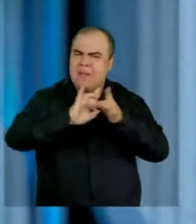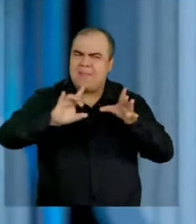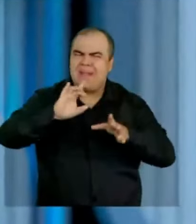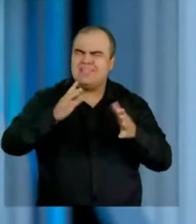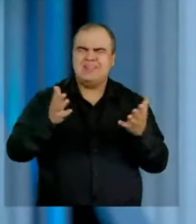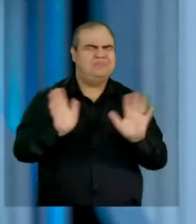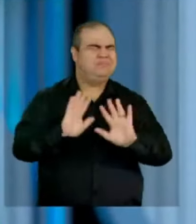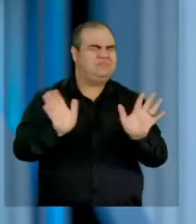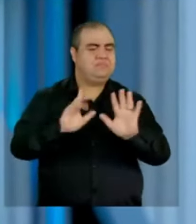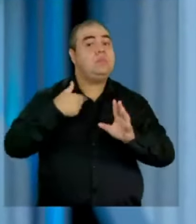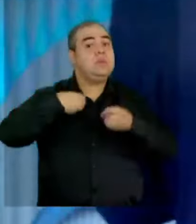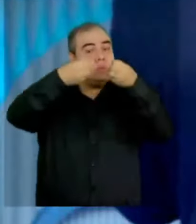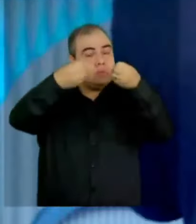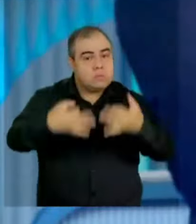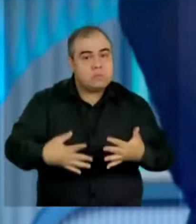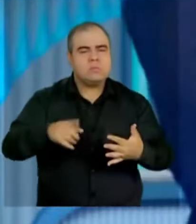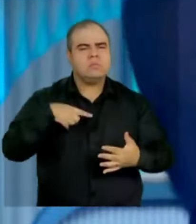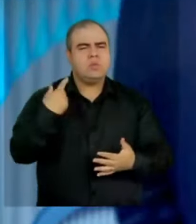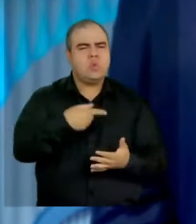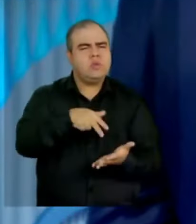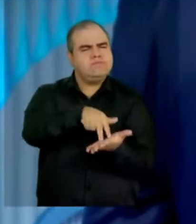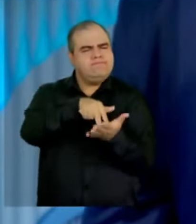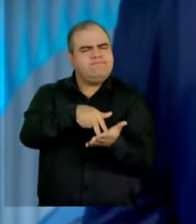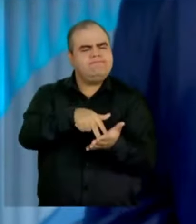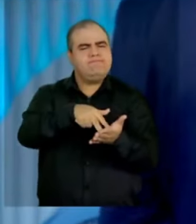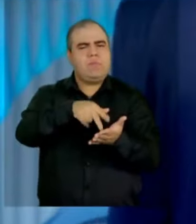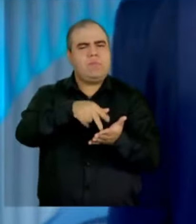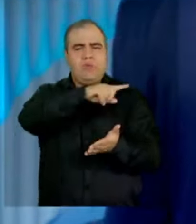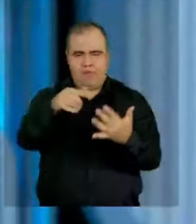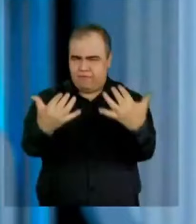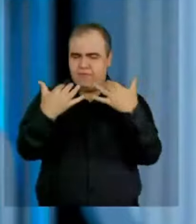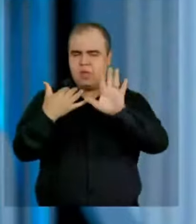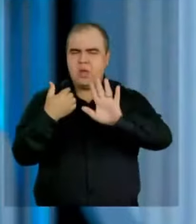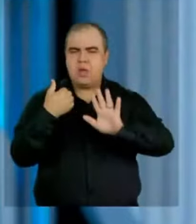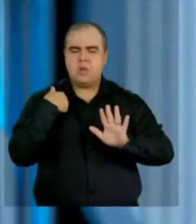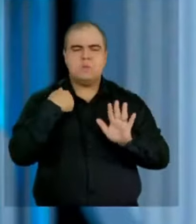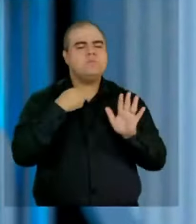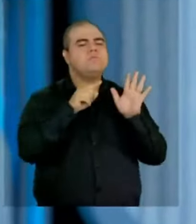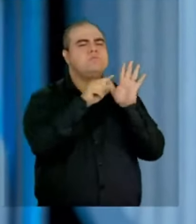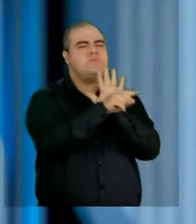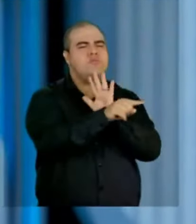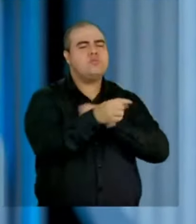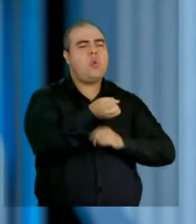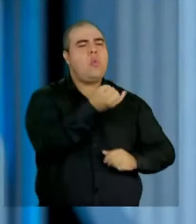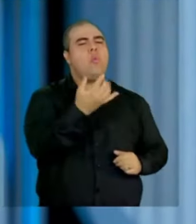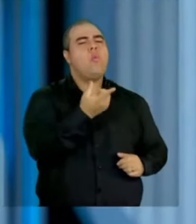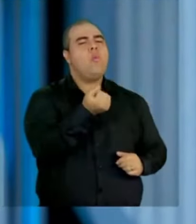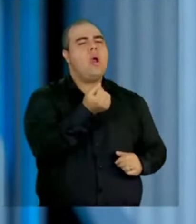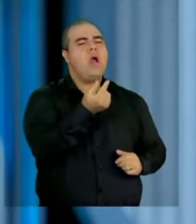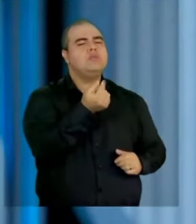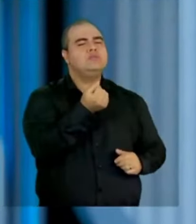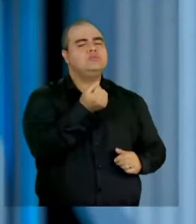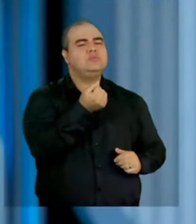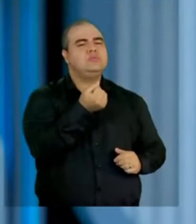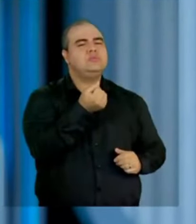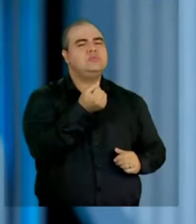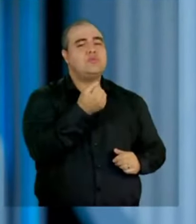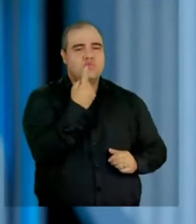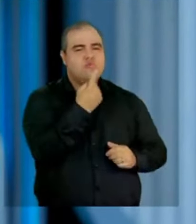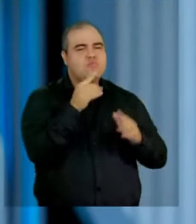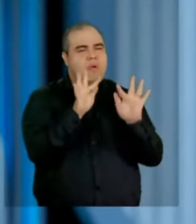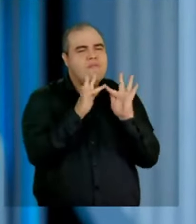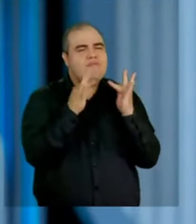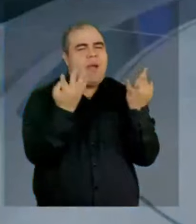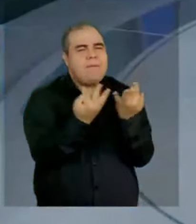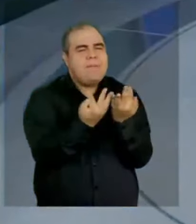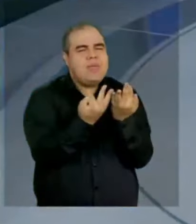disso mas até pra gente manter a lealdade com quem tá nos assistindo eu uma pergunta quanto custa para para uma família poder